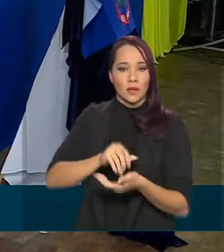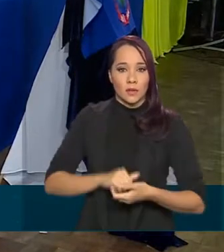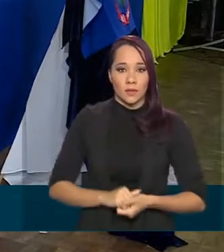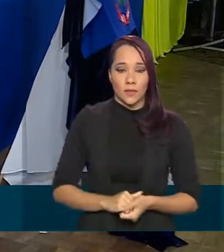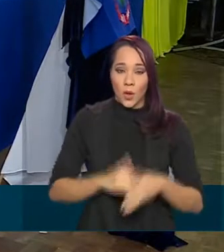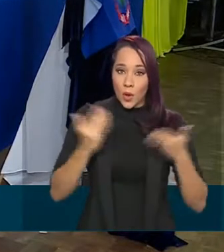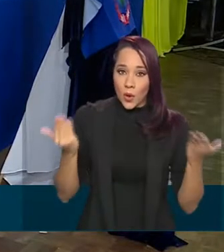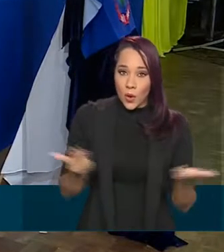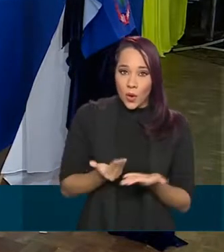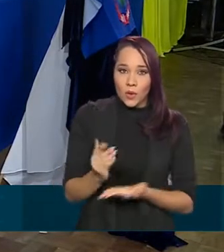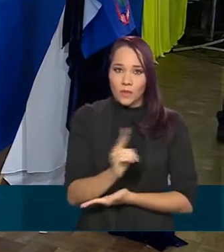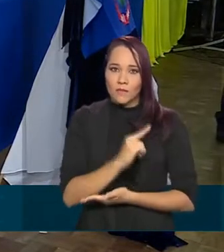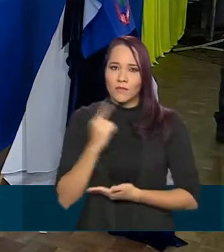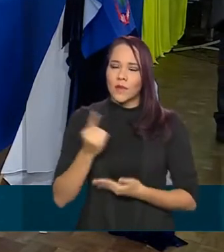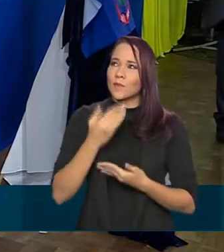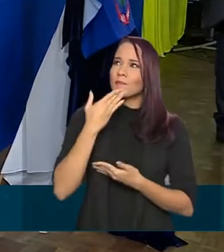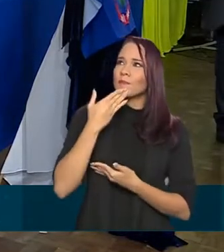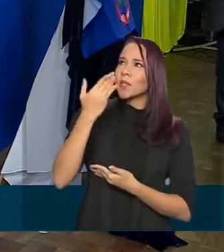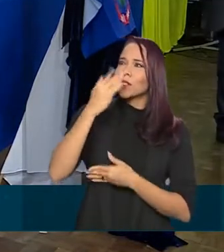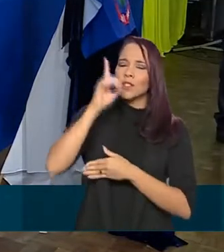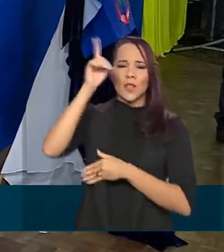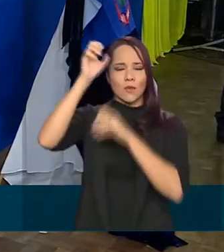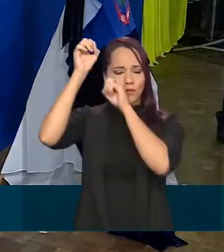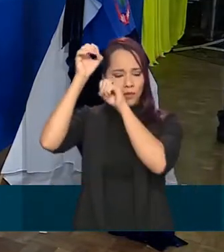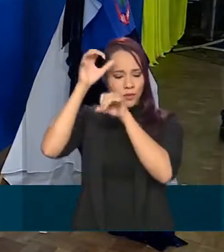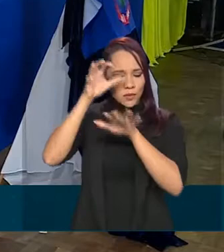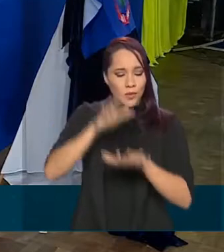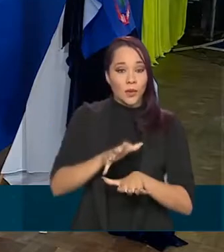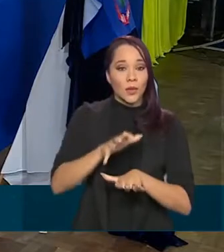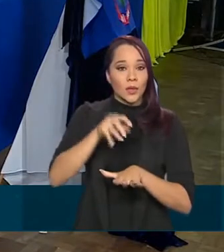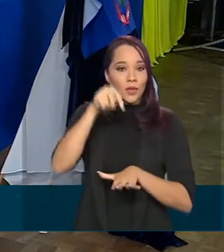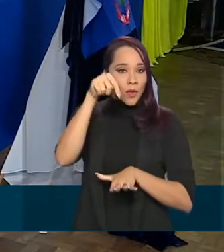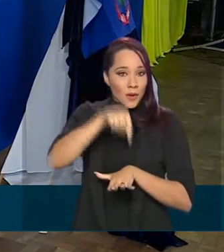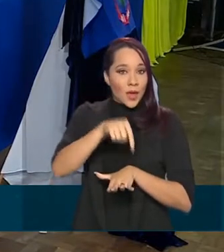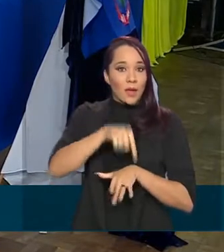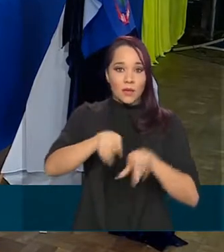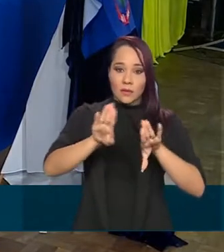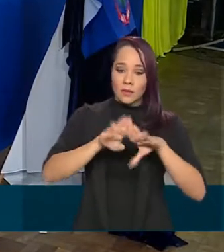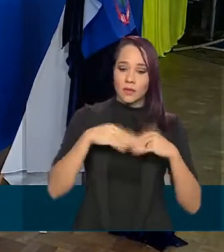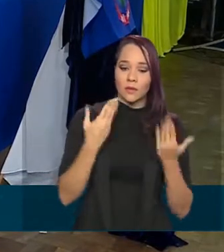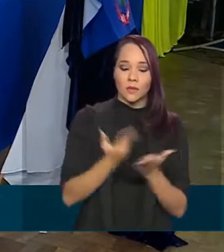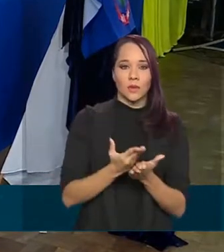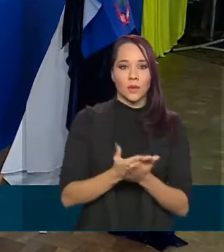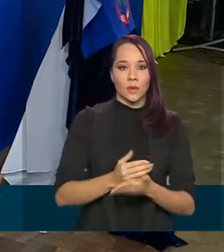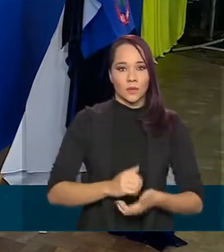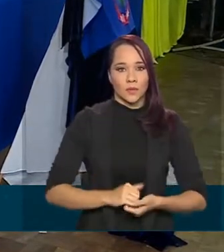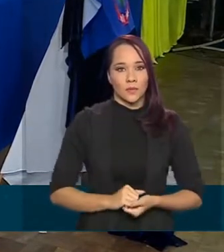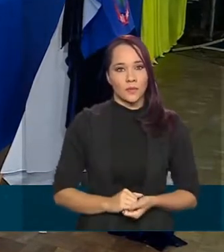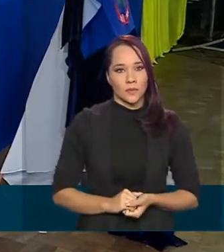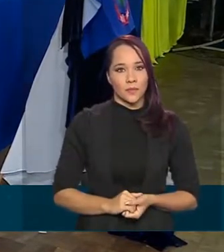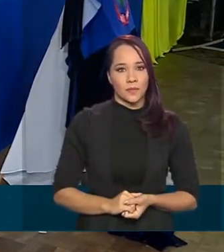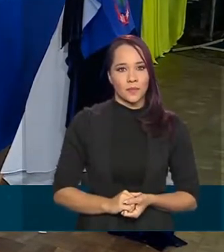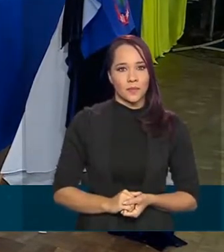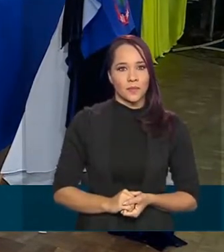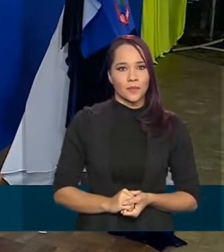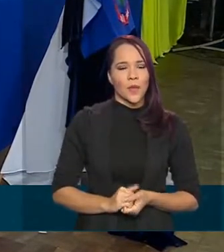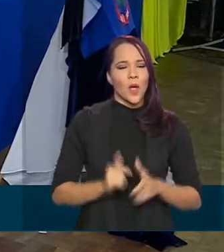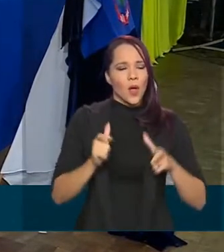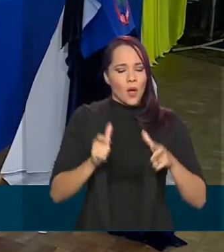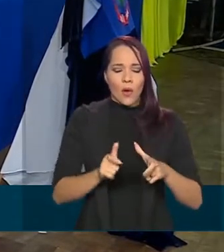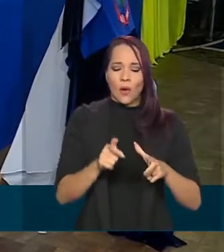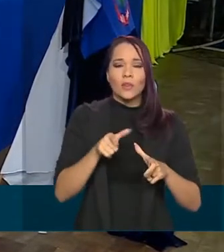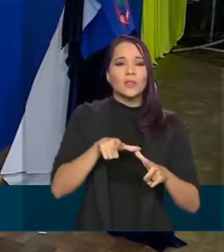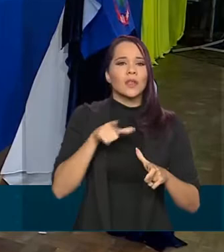Hoje vamos implorar a bênção de Deus sobre esta escola, onde se